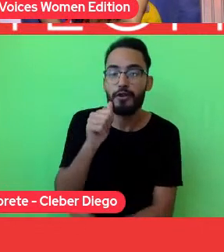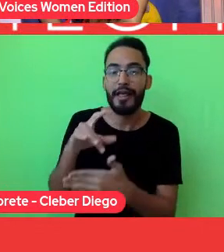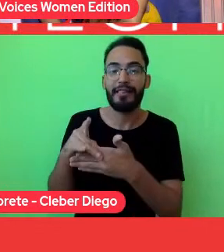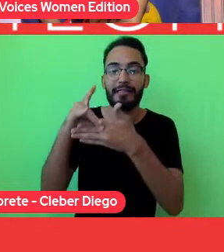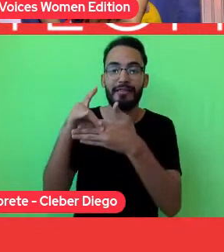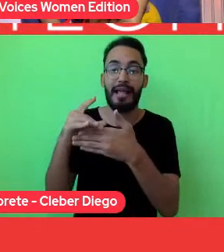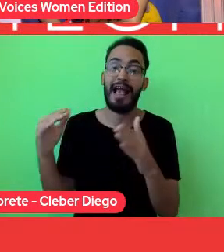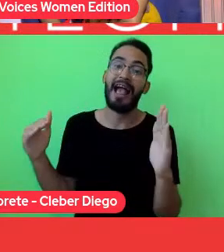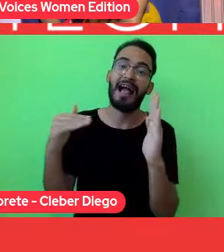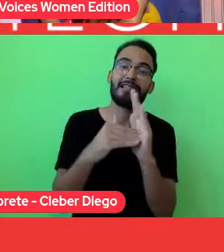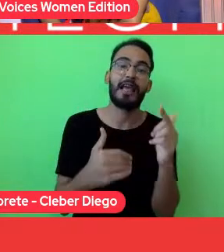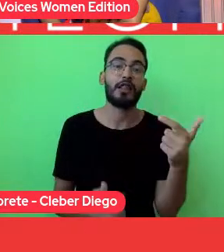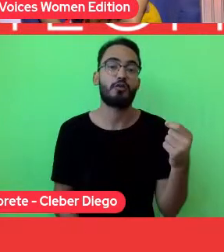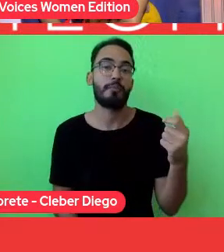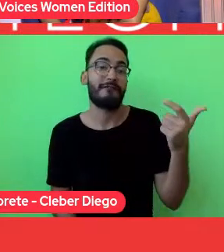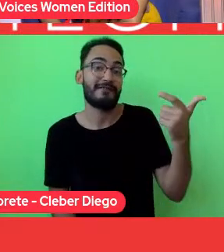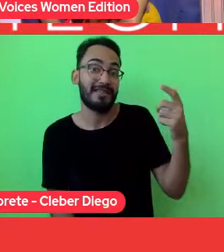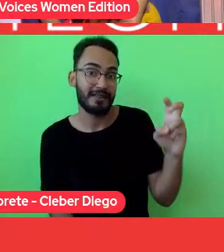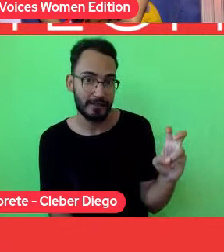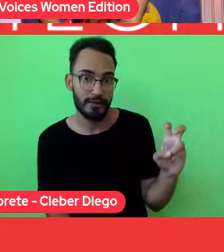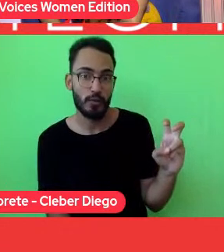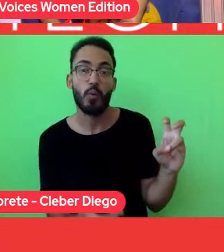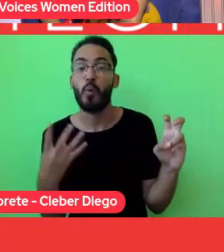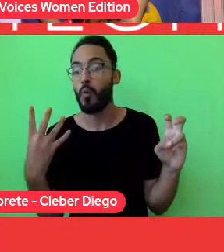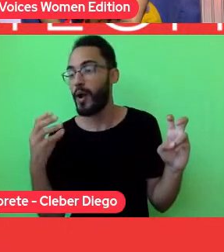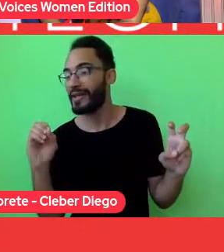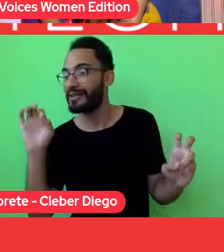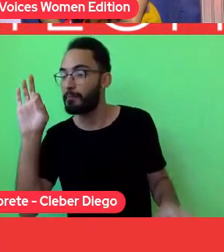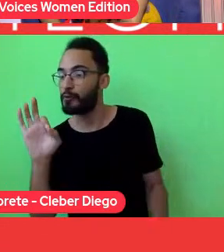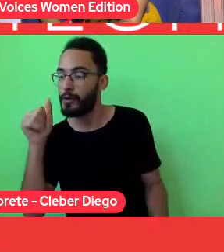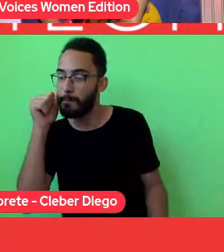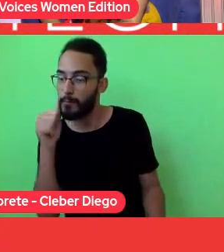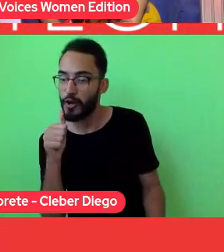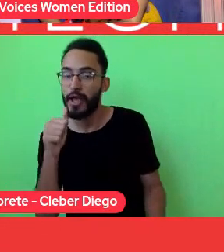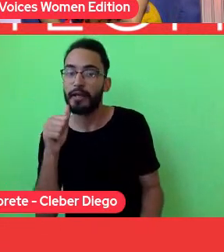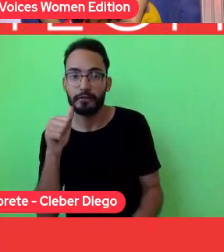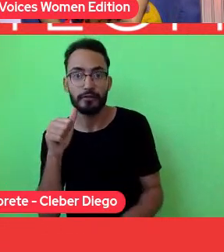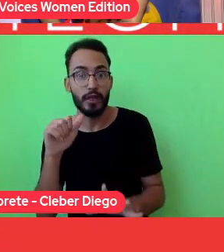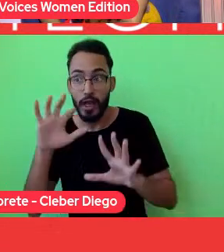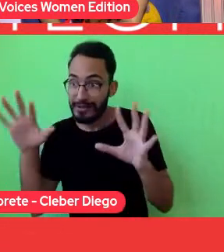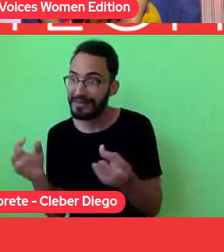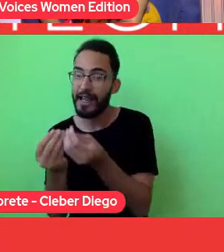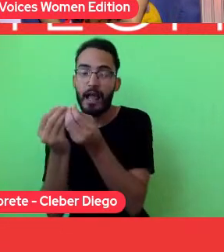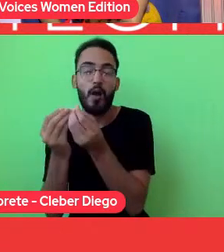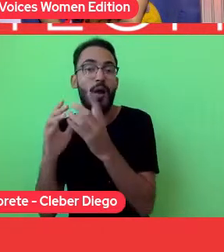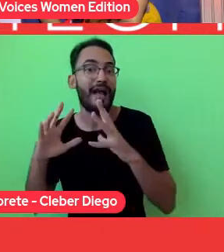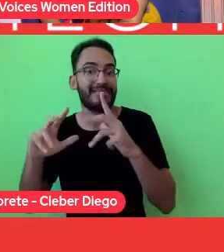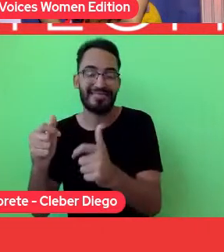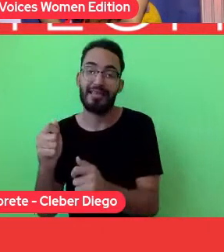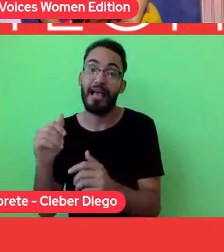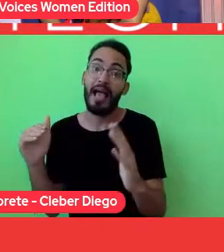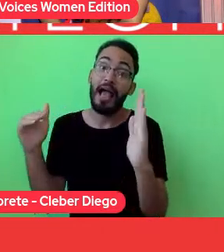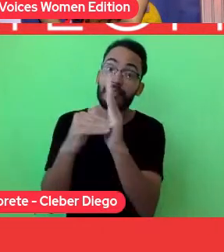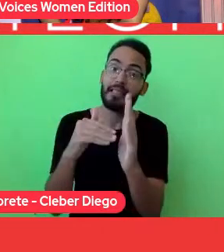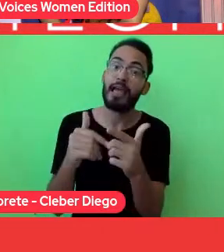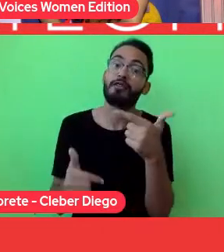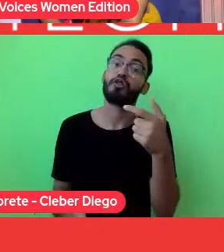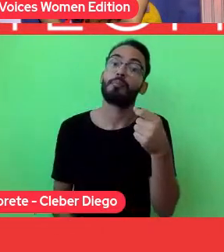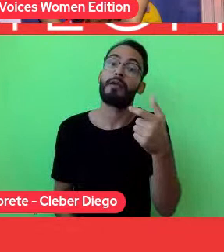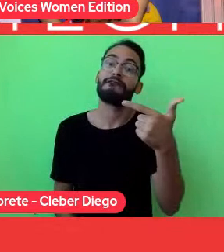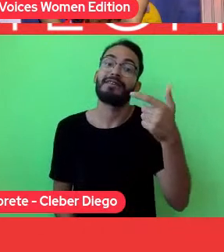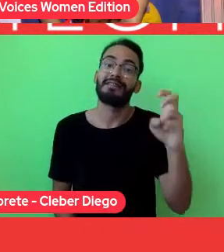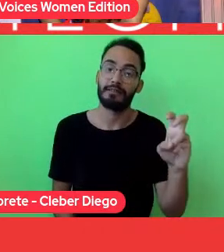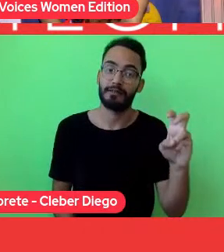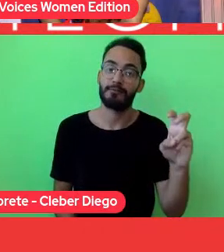até 2025 e 40% de mulheres no quadro geral até 2025 também. Então, a gente fez esse convite